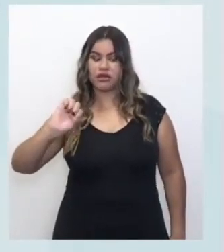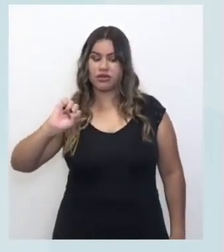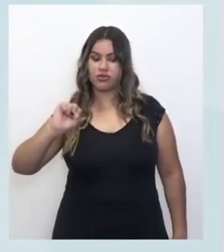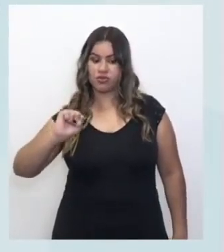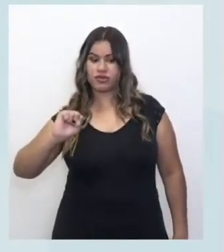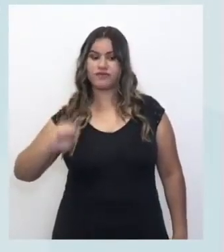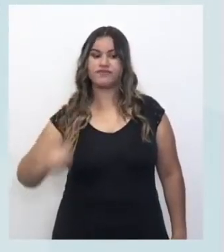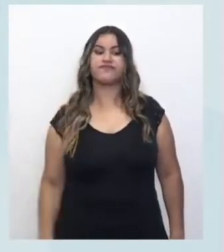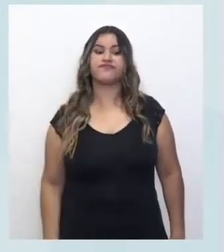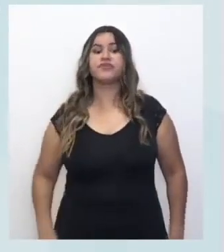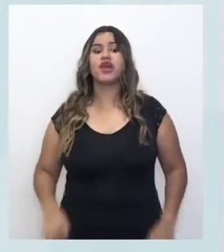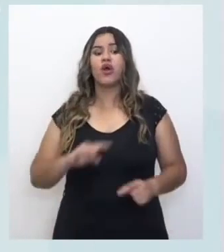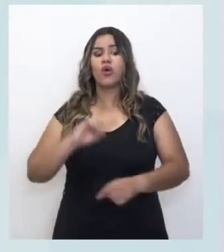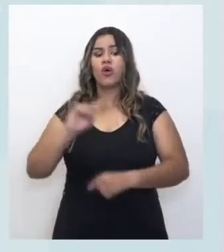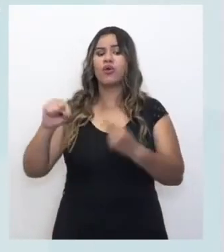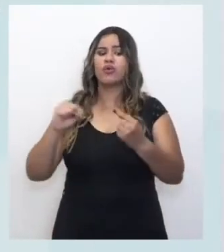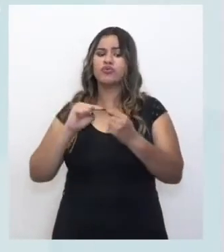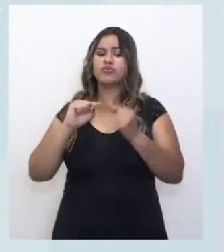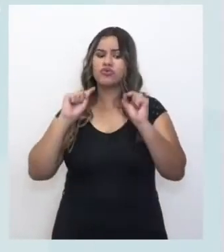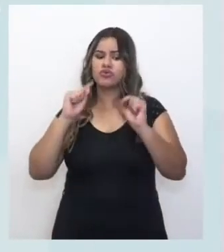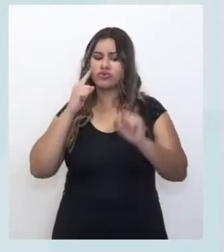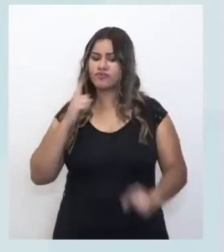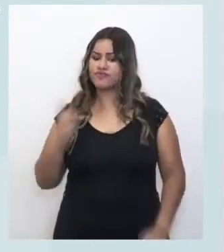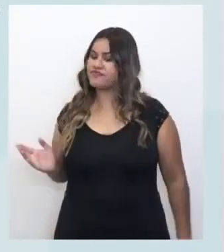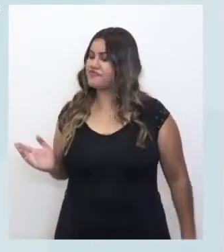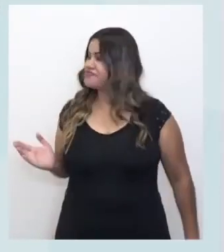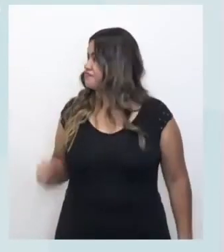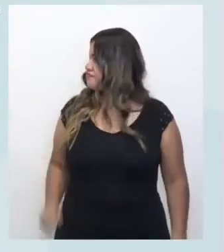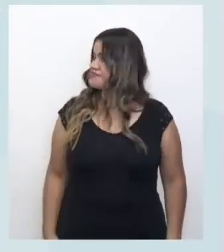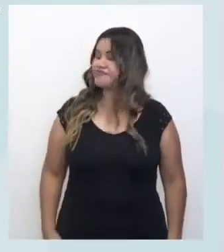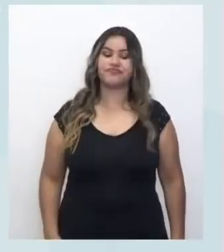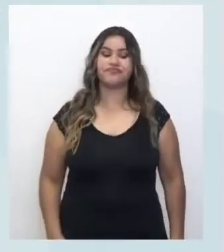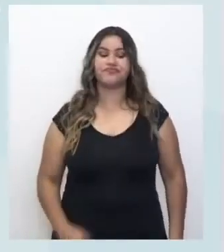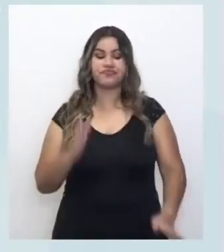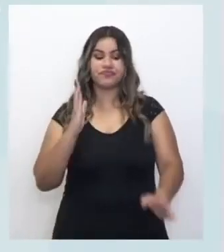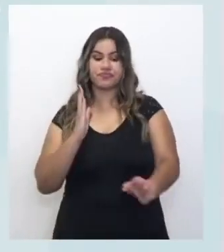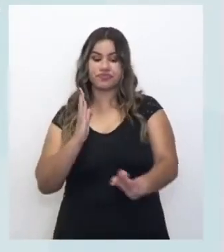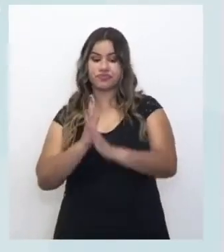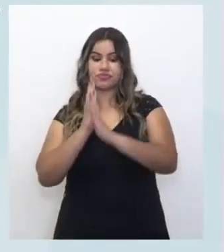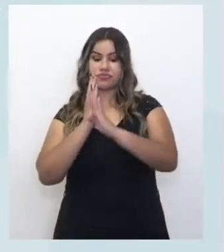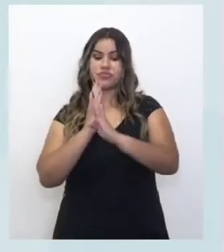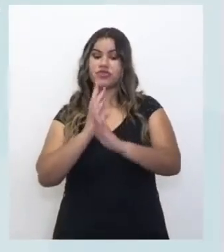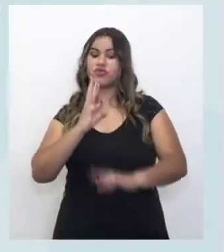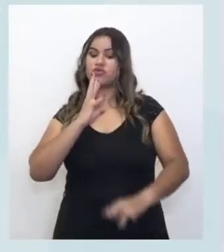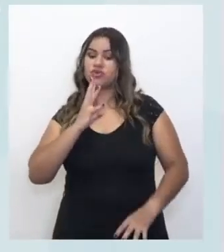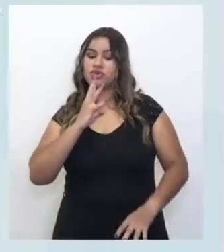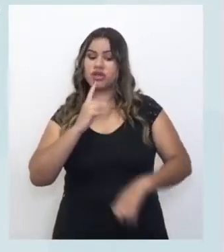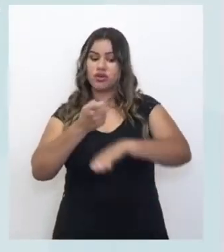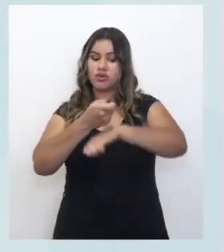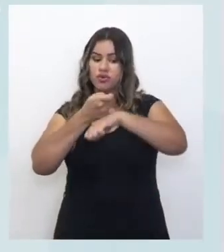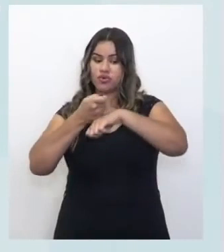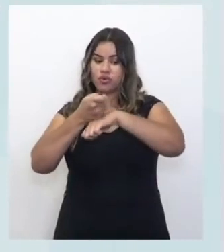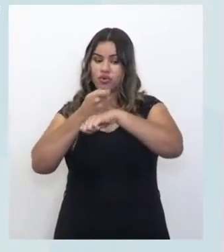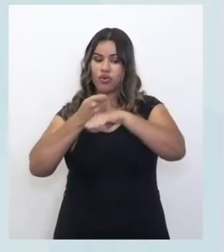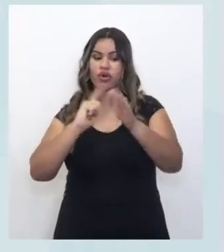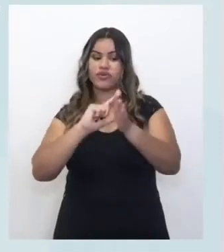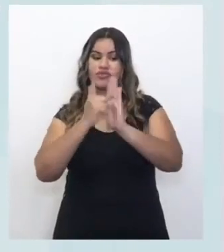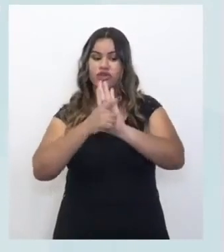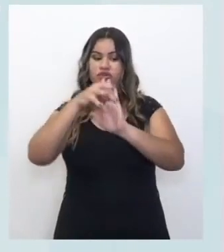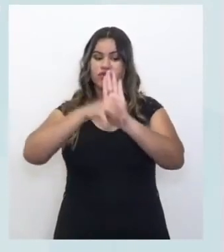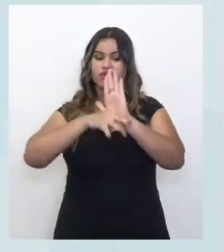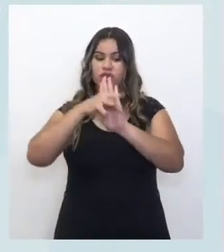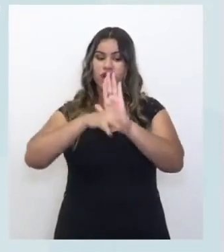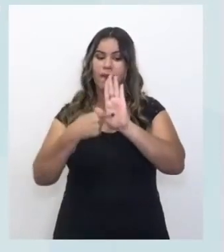EF07LP08. Objetivos da aula: identificar e reconhecer a função dos adjetivos em gêneros textuais